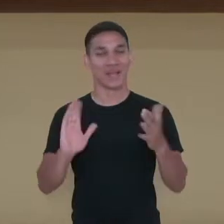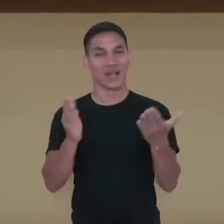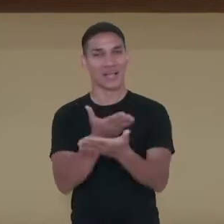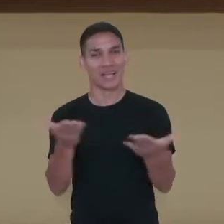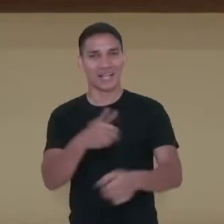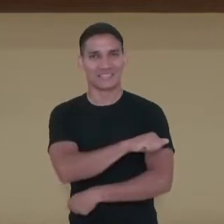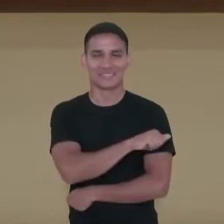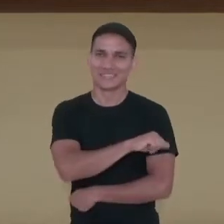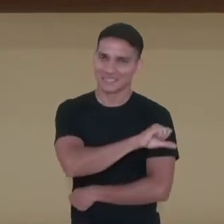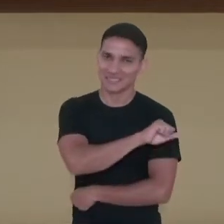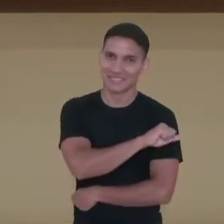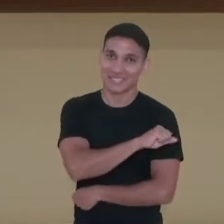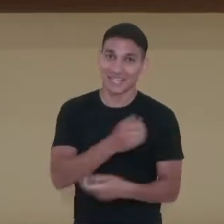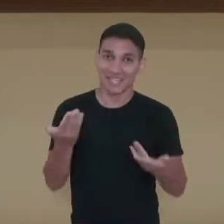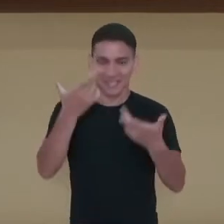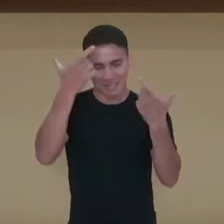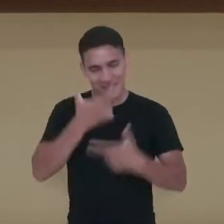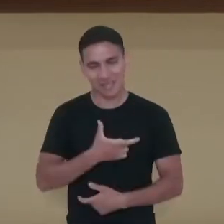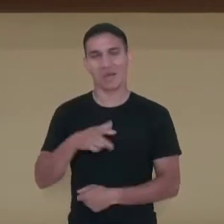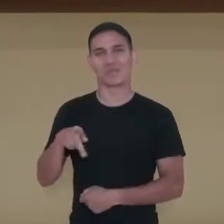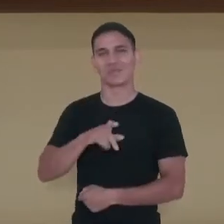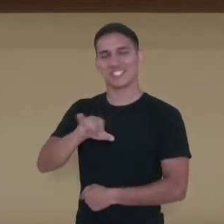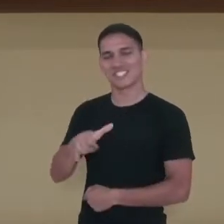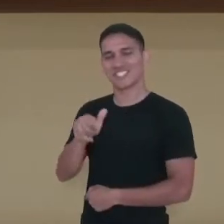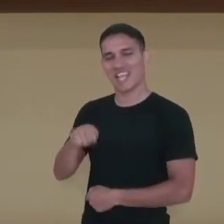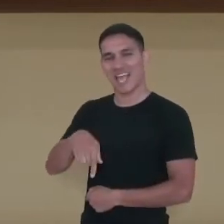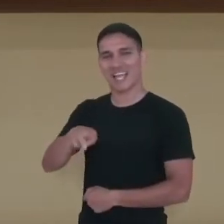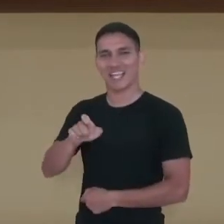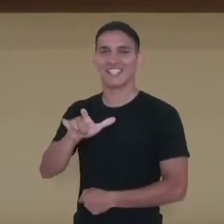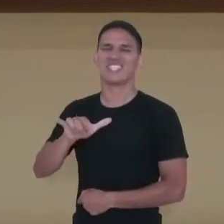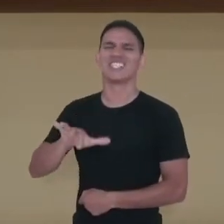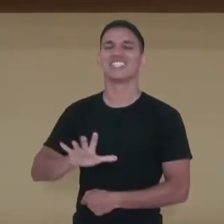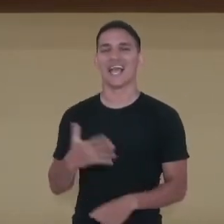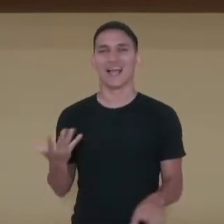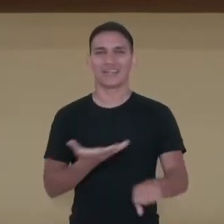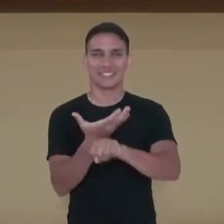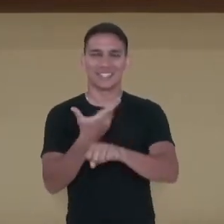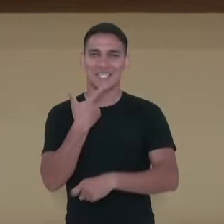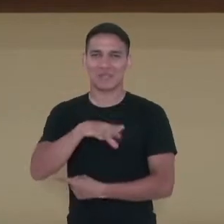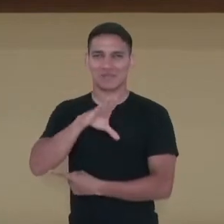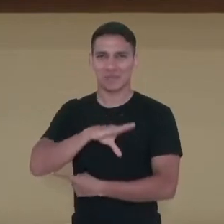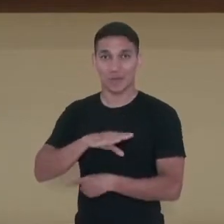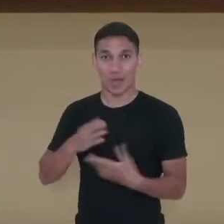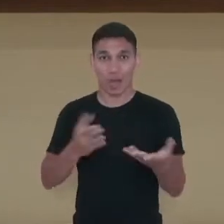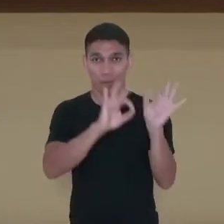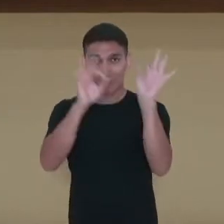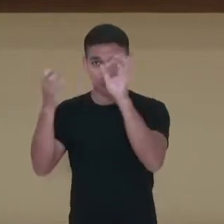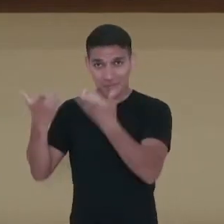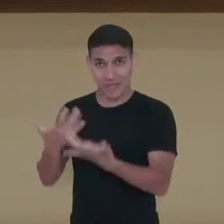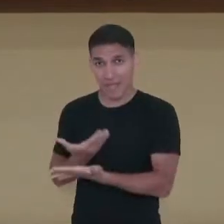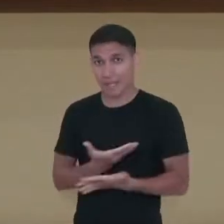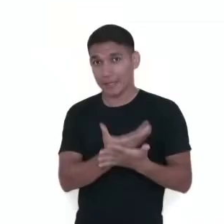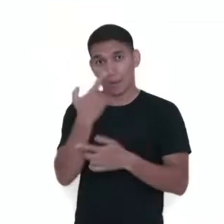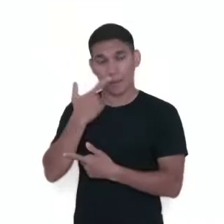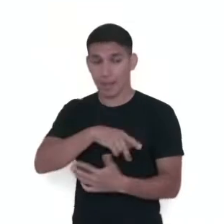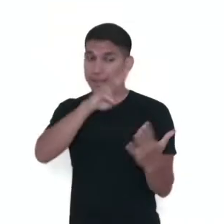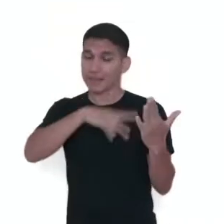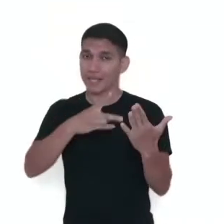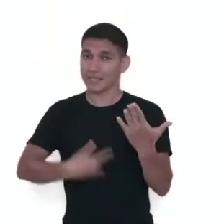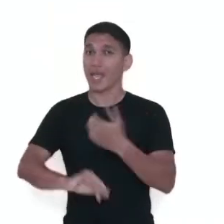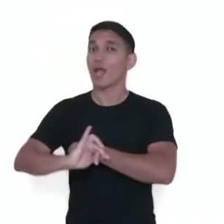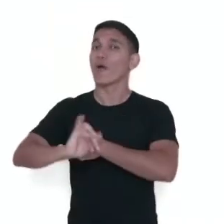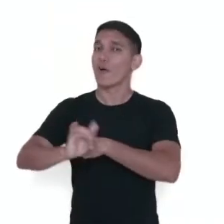Olá, alunos do 8º ano. Eu sou a professora Jaqueline, essa é a nossa aula de língua portuguesa. Na aula de hoje, nós vamos ler uma